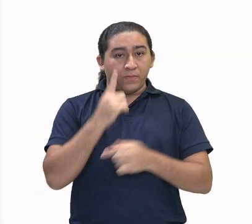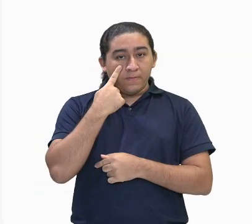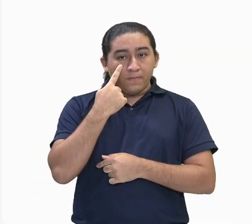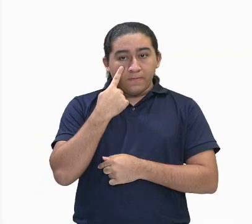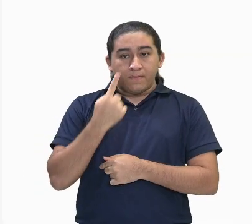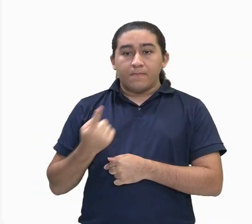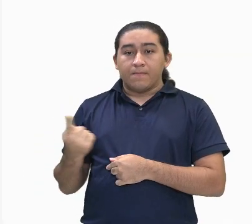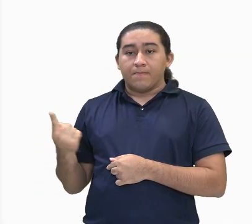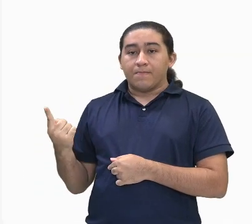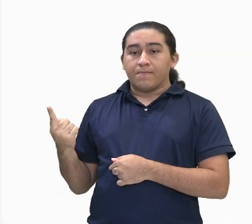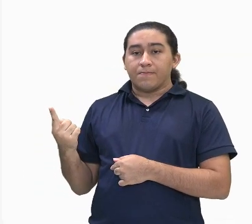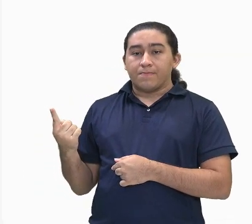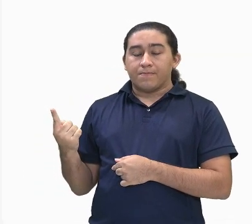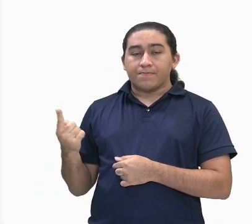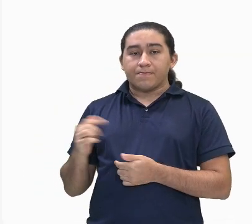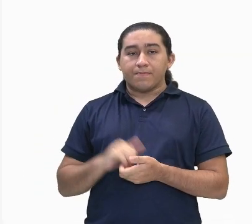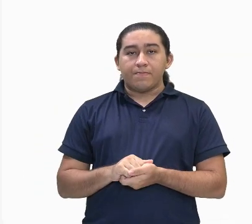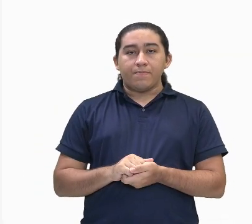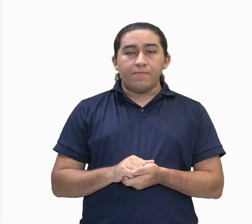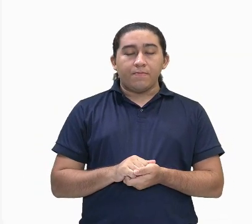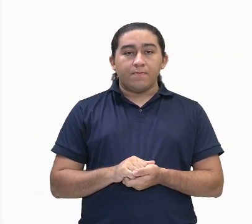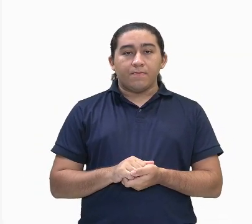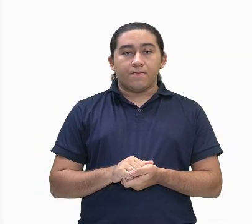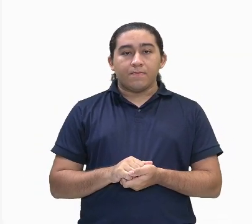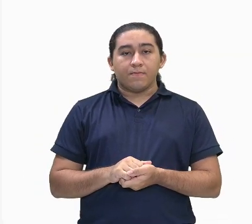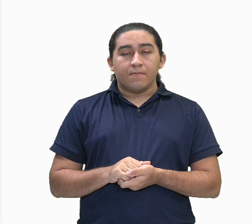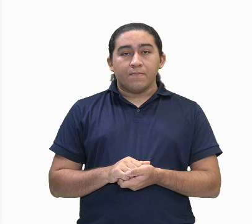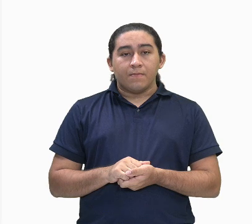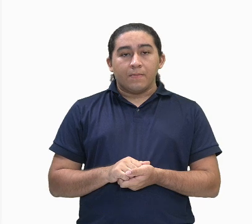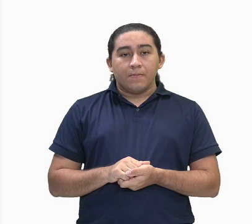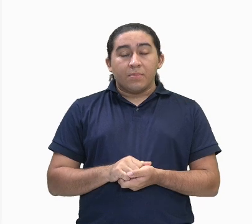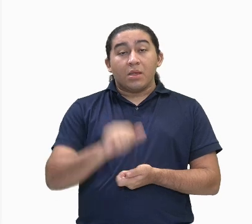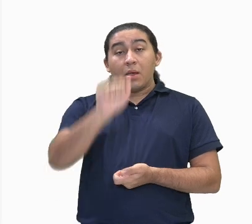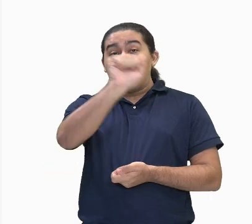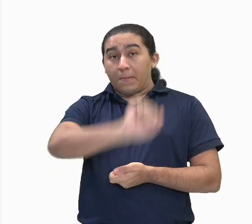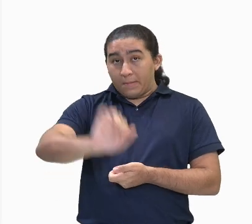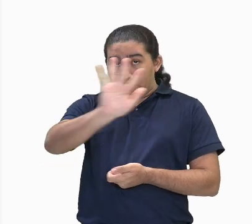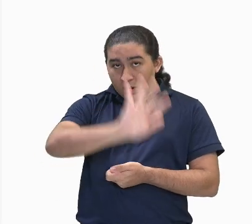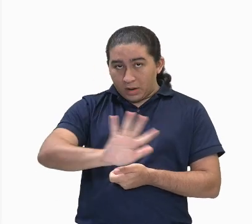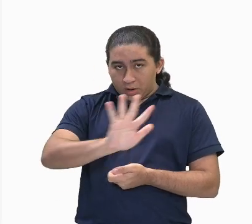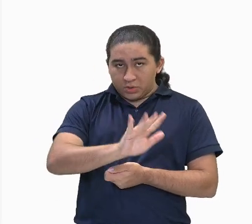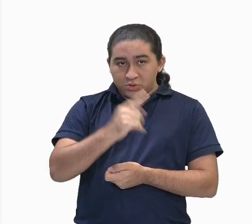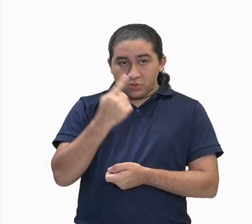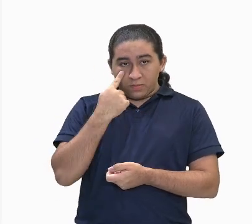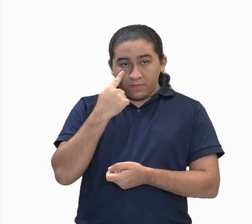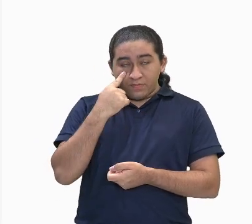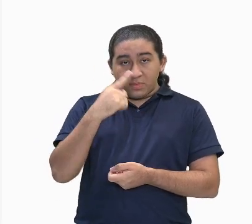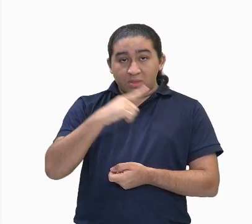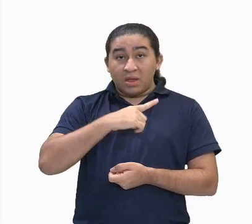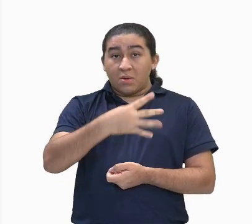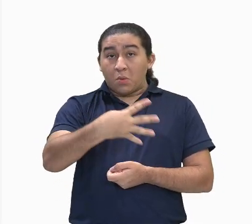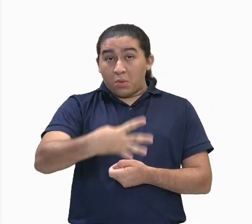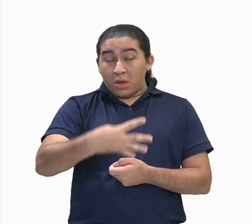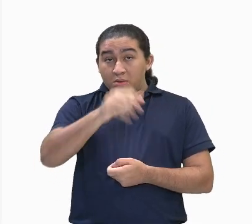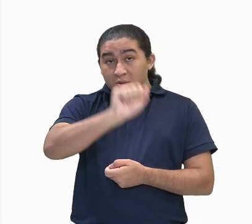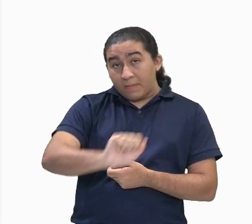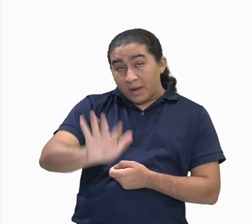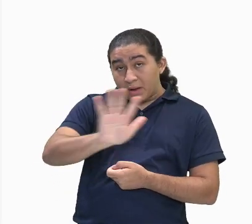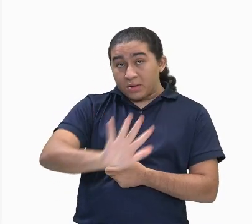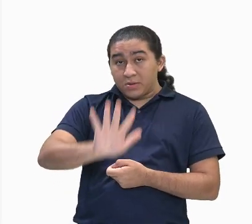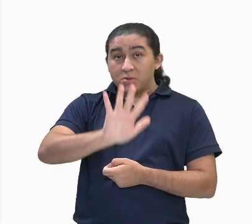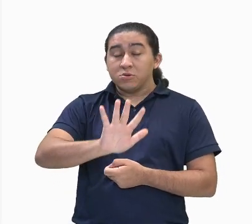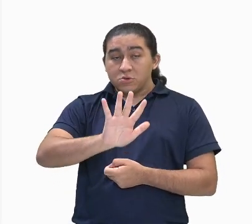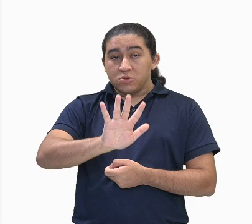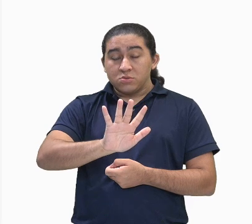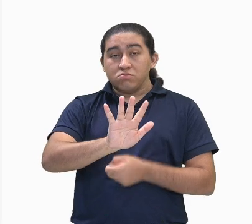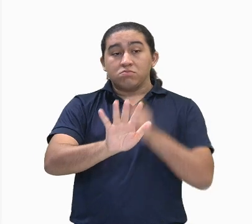Né? No mosaico que está aqui na nossa tela, nós vemos 4 tipos de mitos que são